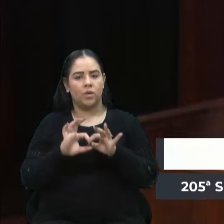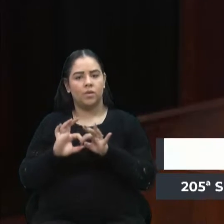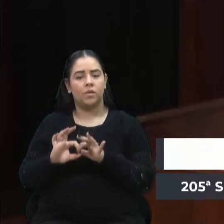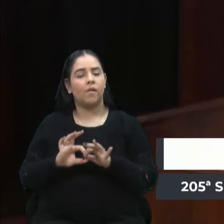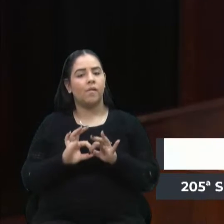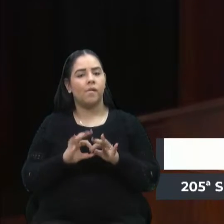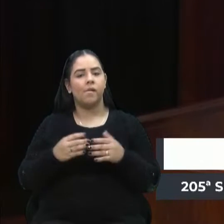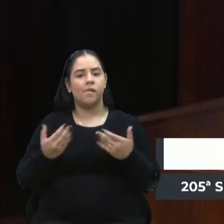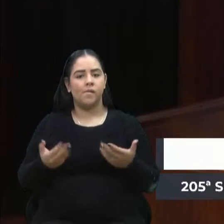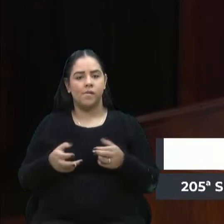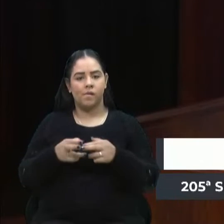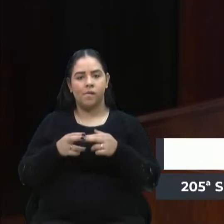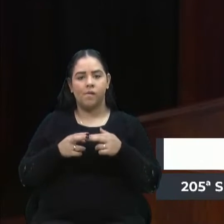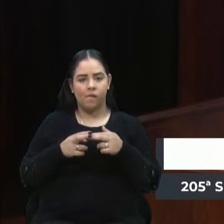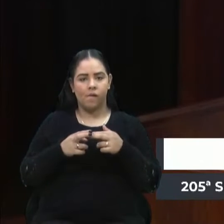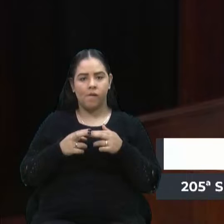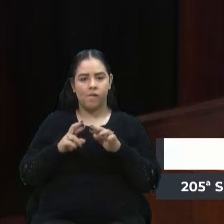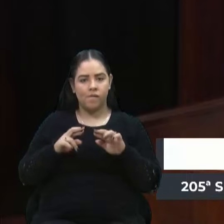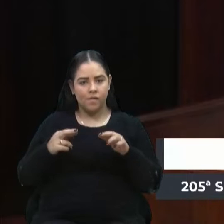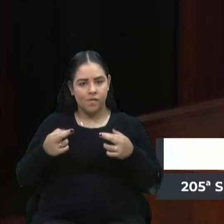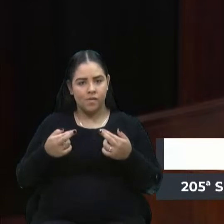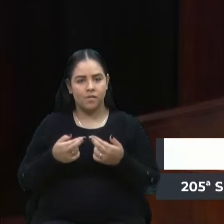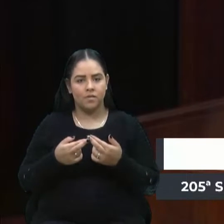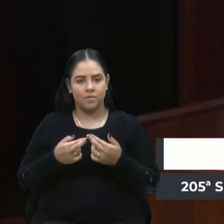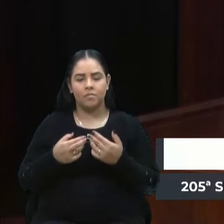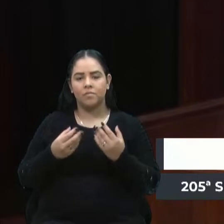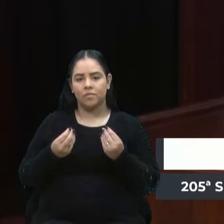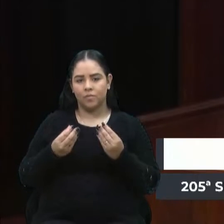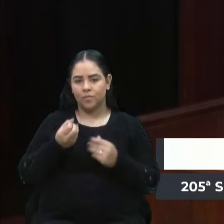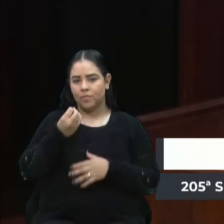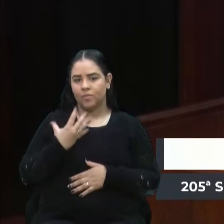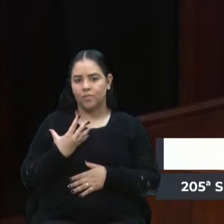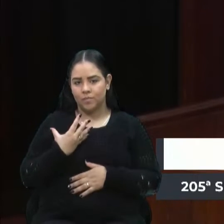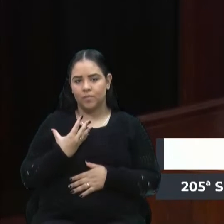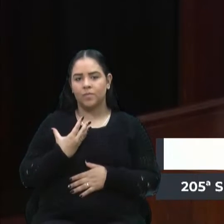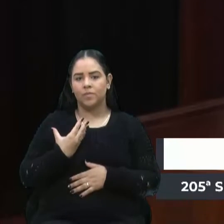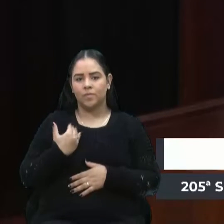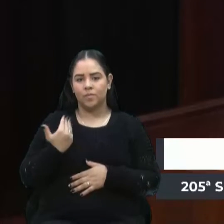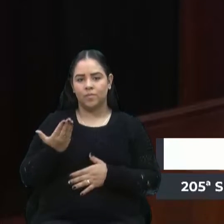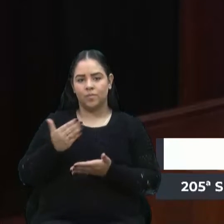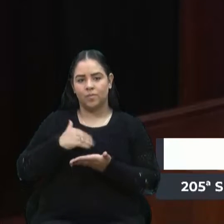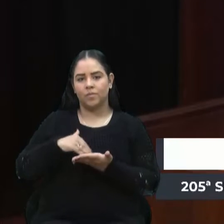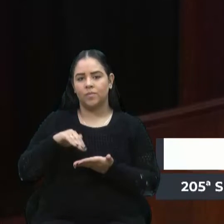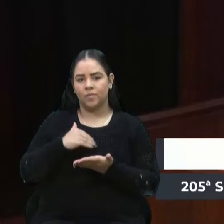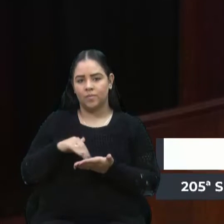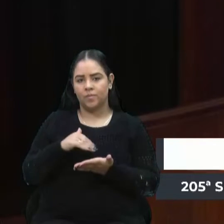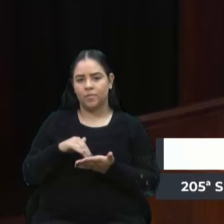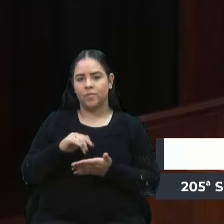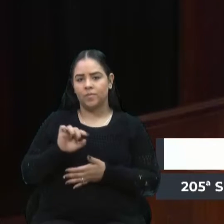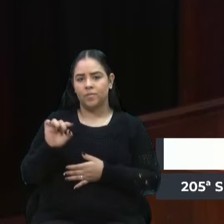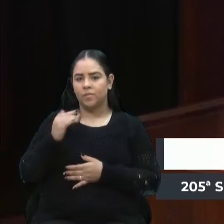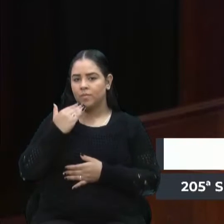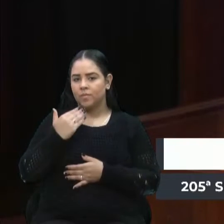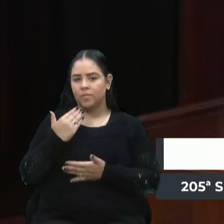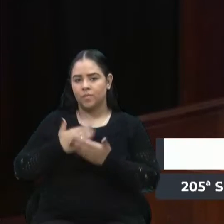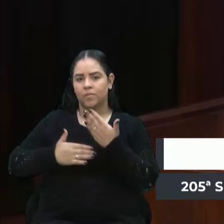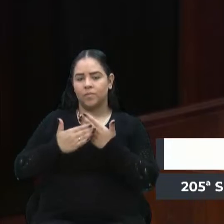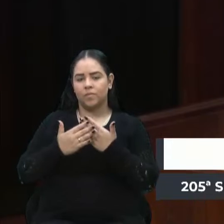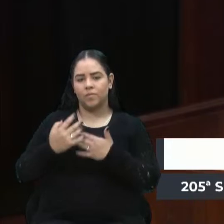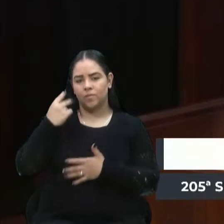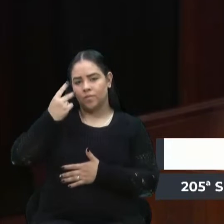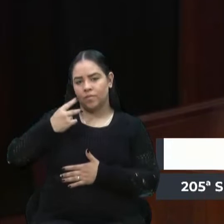Então, foi uma reunião bastante produtiva, em que os secretários, né, eles pediram para que todos os